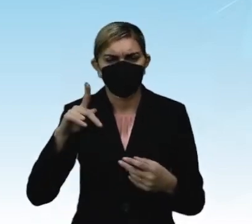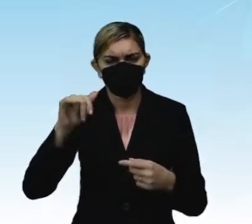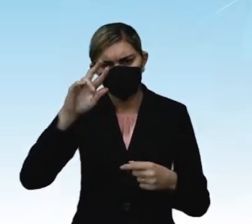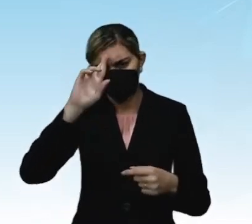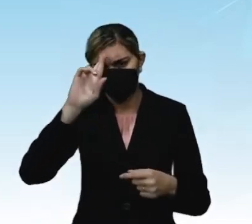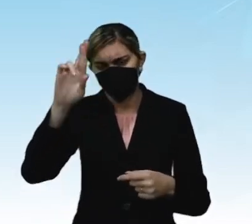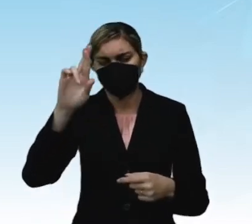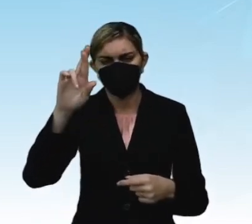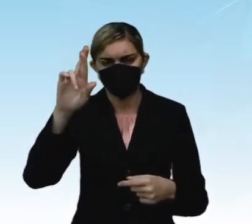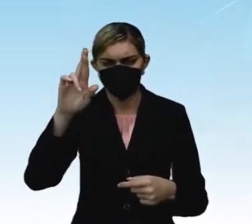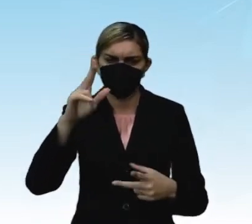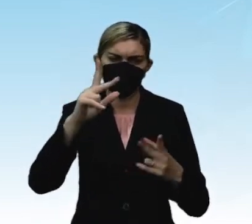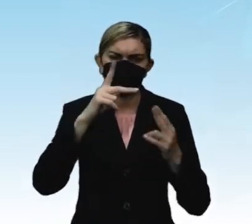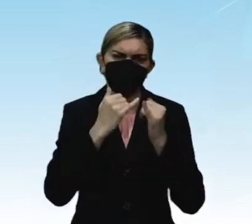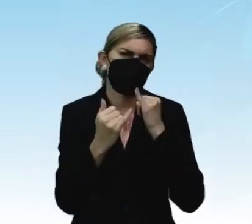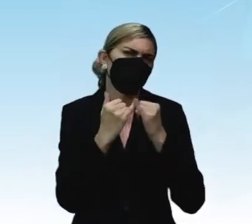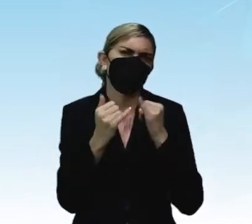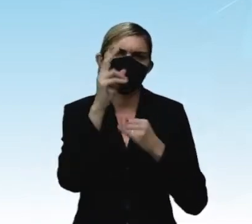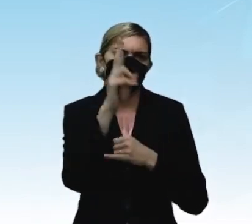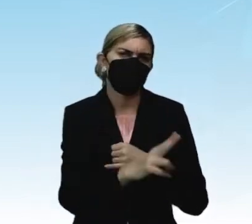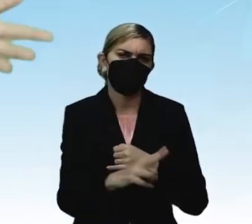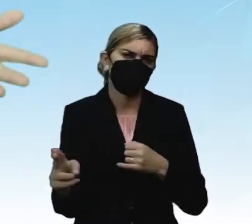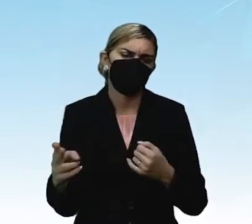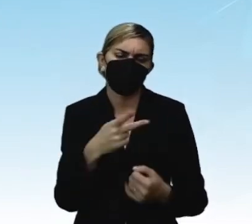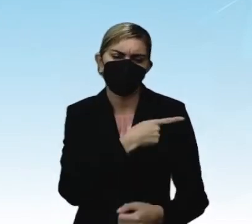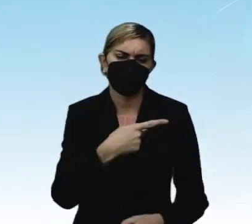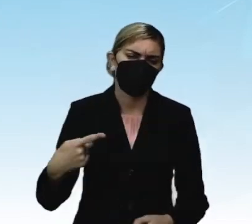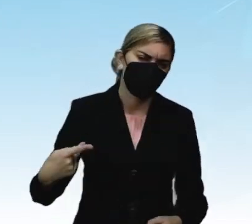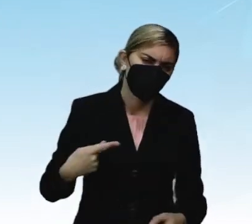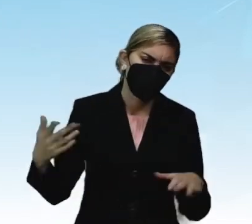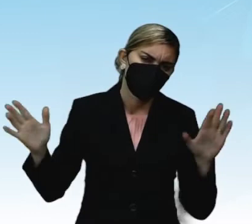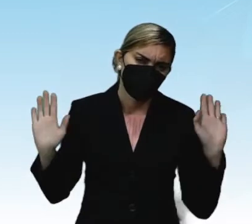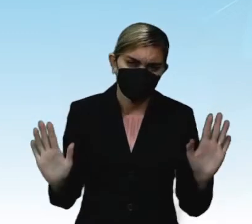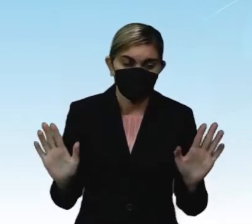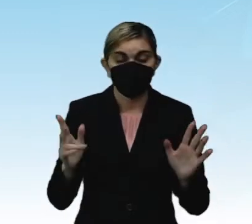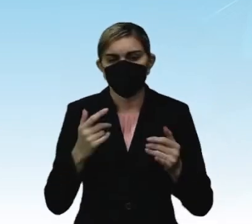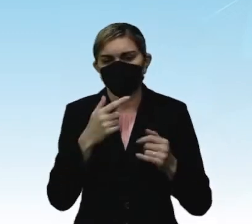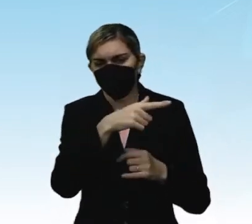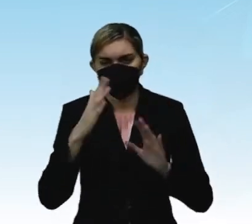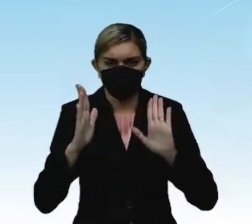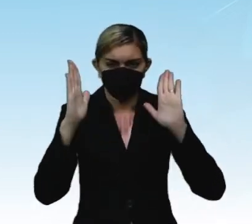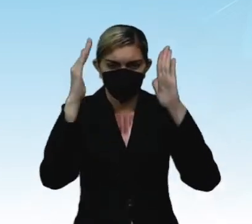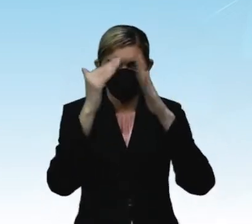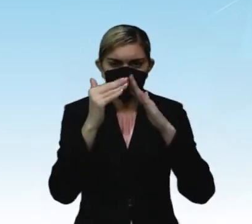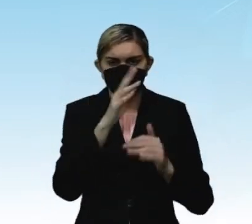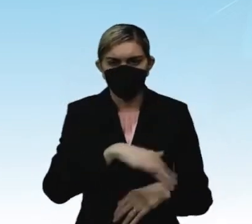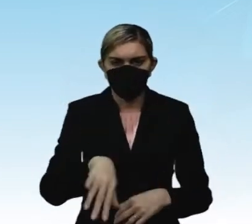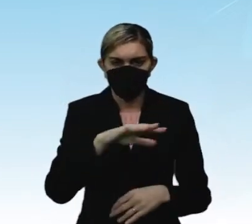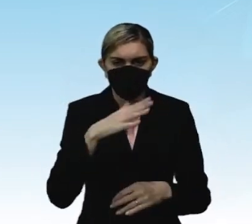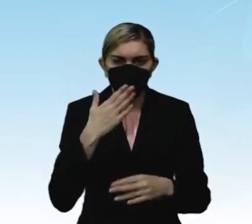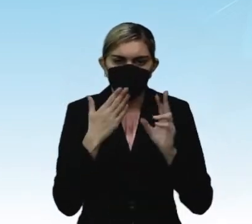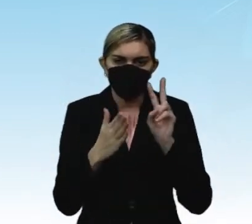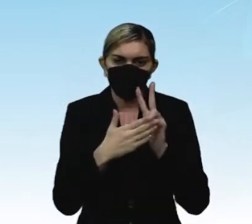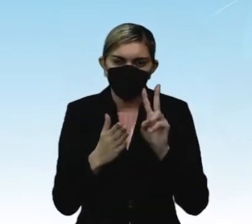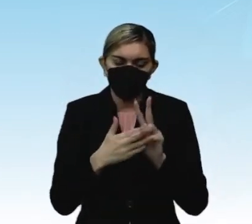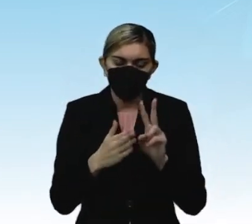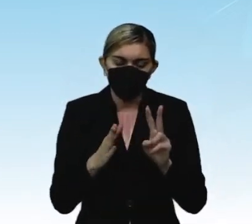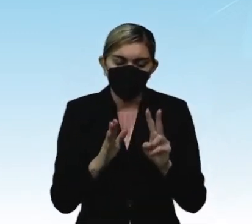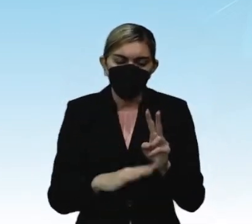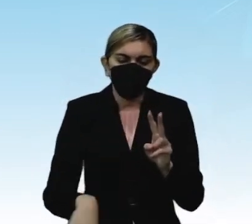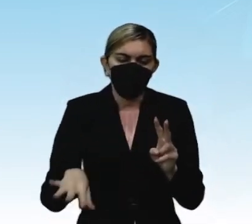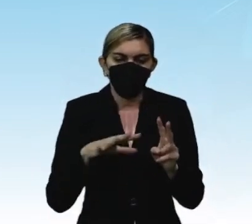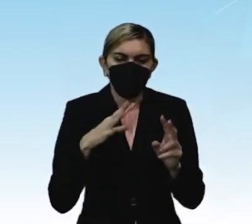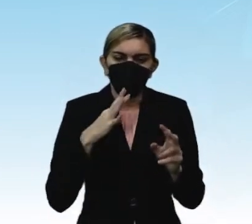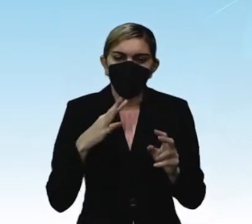o nosso padre na igreja católica, o pastor na igreja evangélica, porque ele é o sacerdote das tribos, tá? Pois